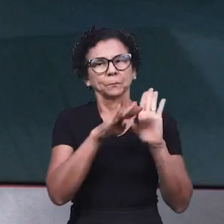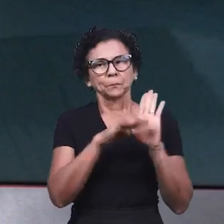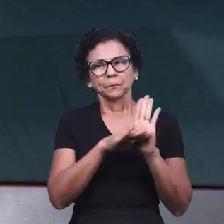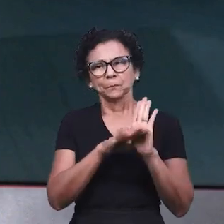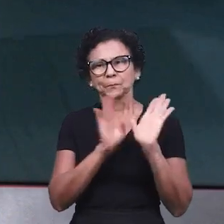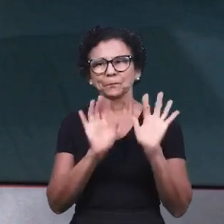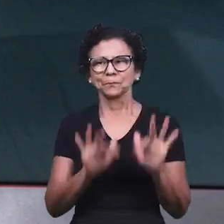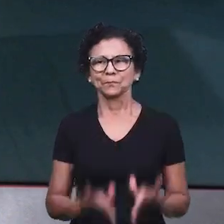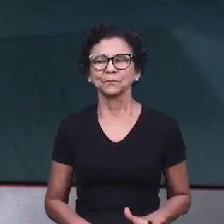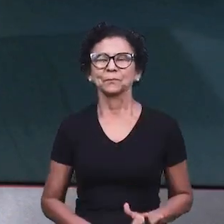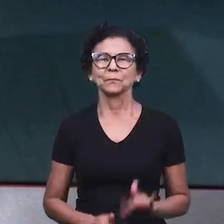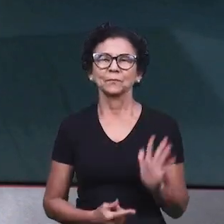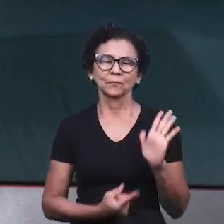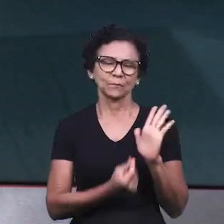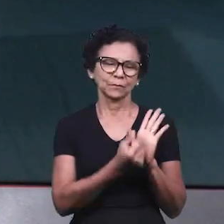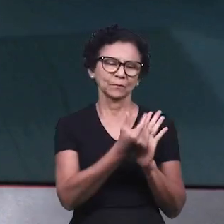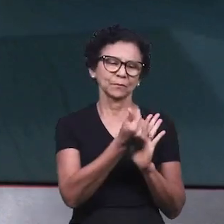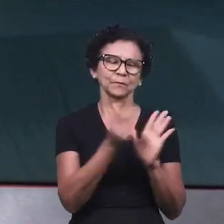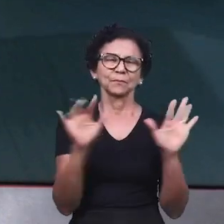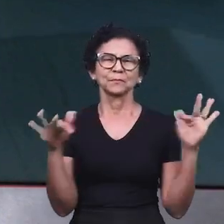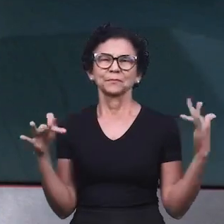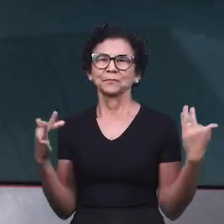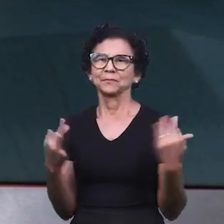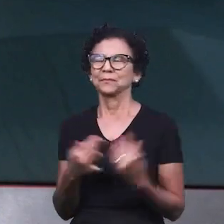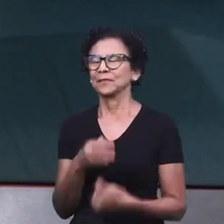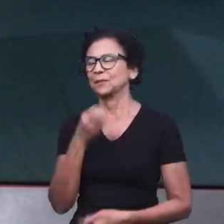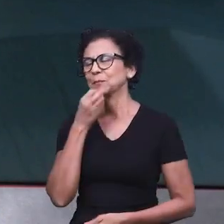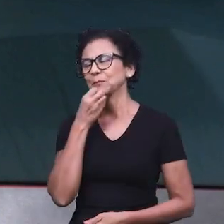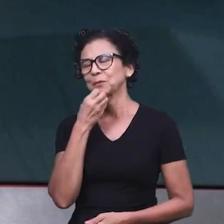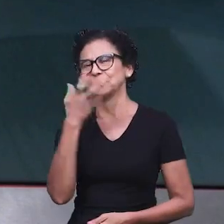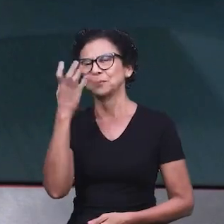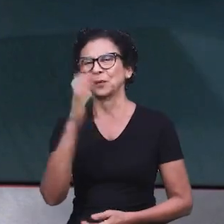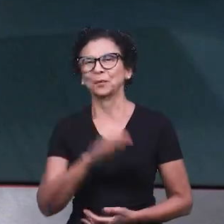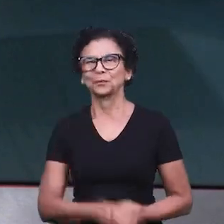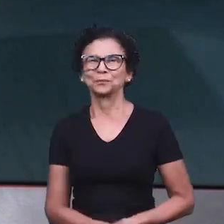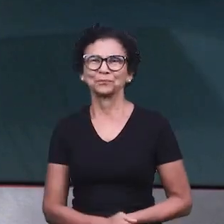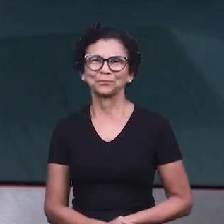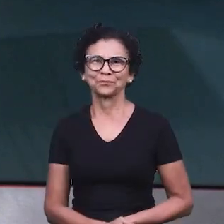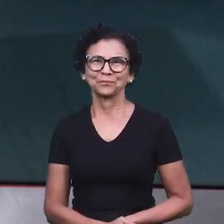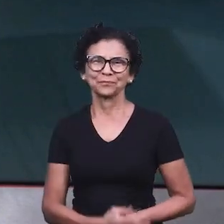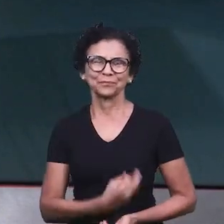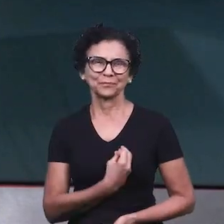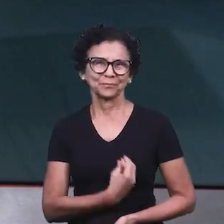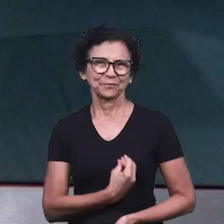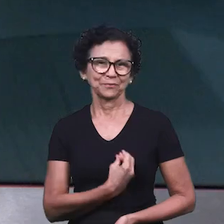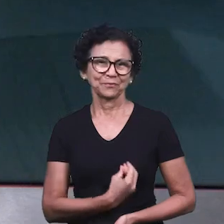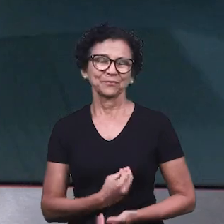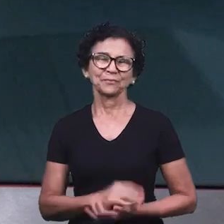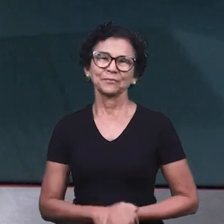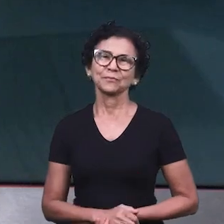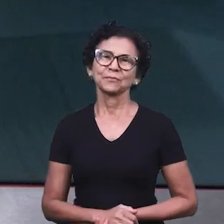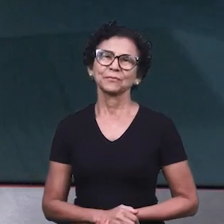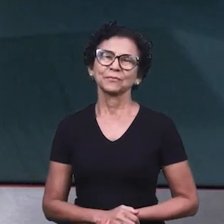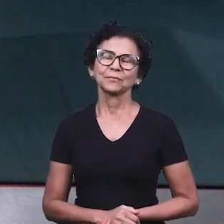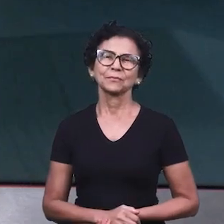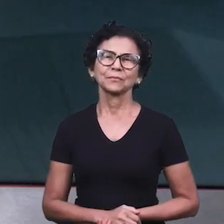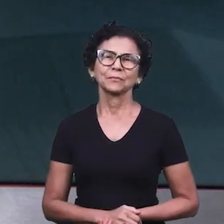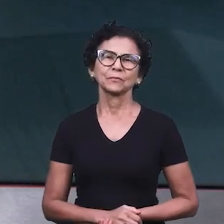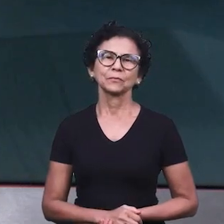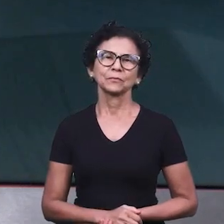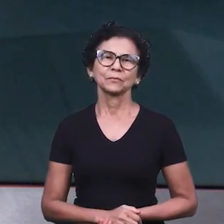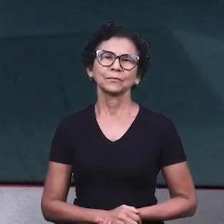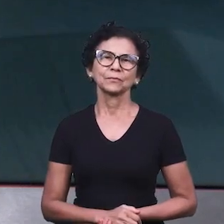Sugestão para novos assuntos que você desejar. Compartilhe com a sua família, com os